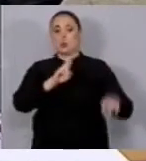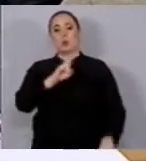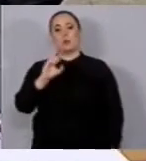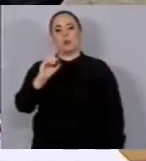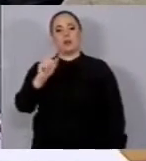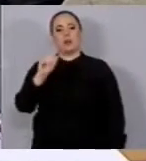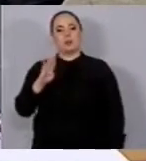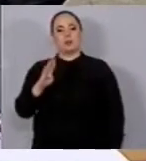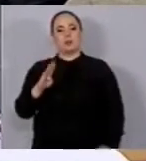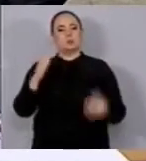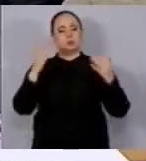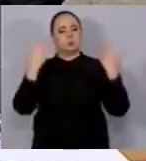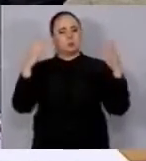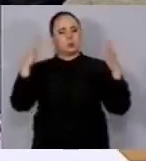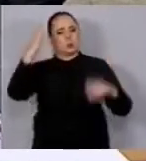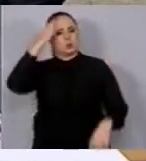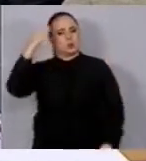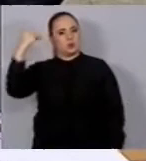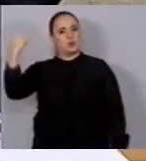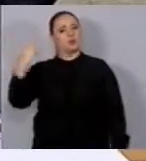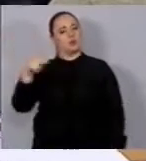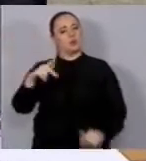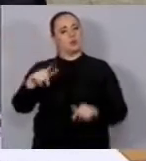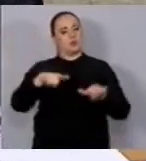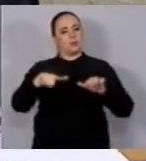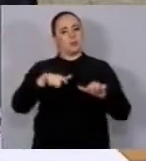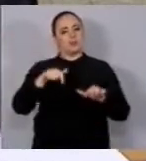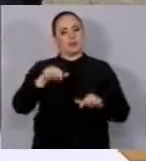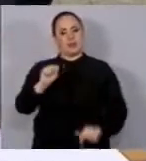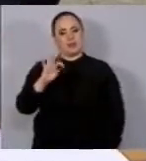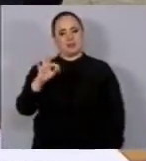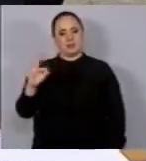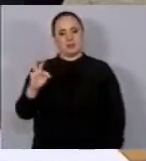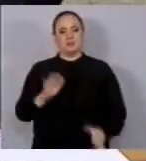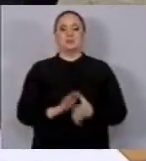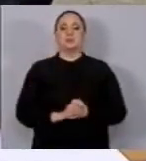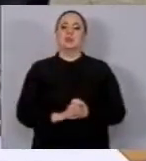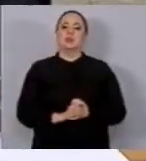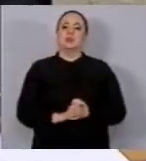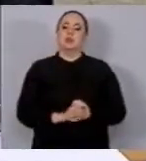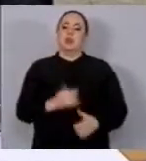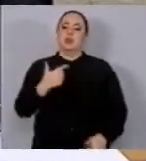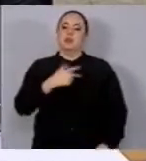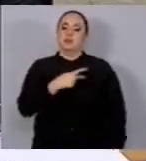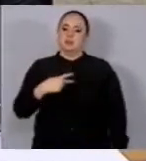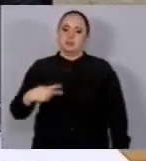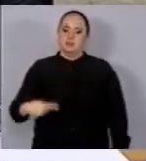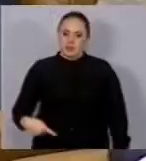brasileira, êxito pleno em sua nova missão. Ao vice-presidente